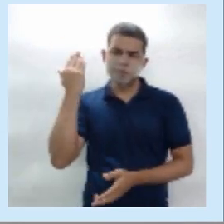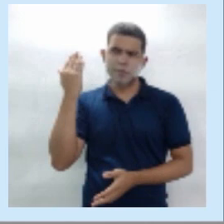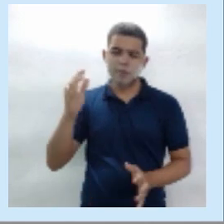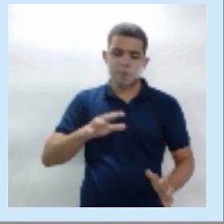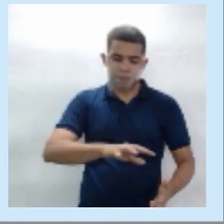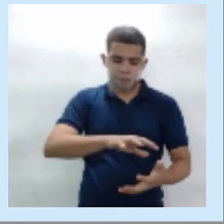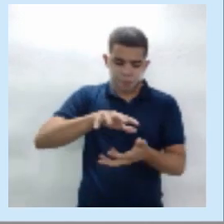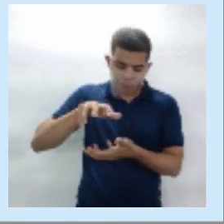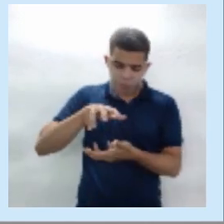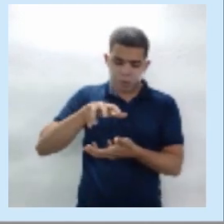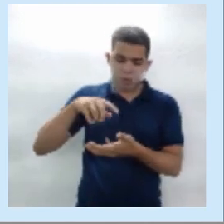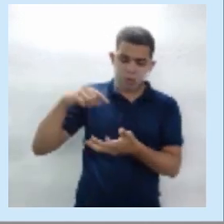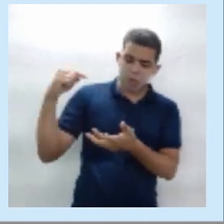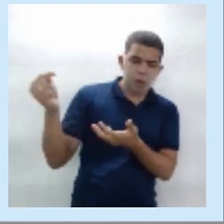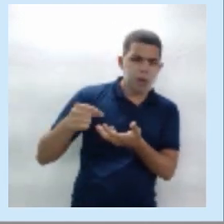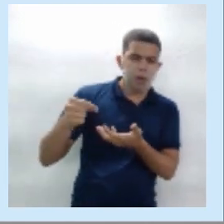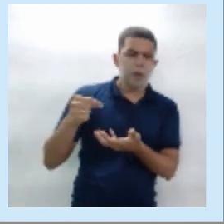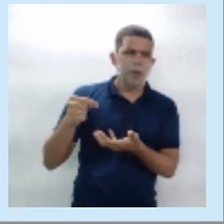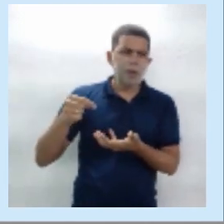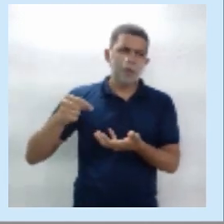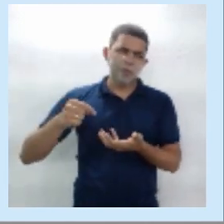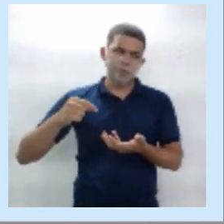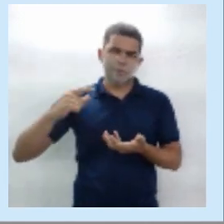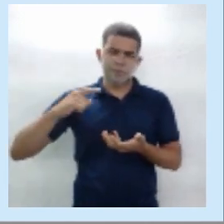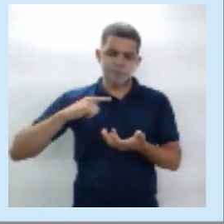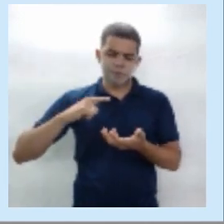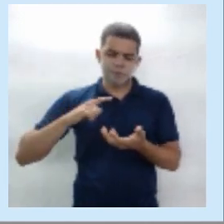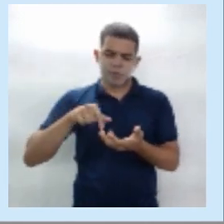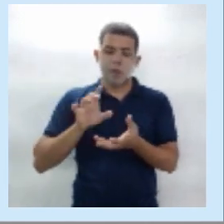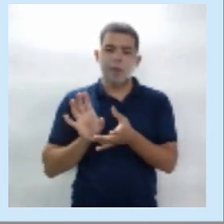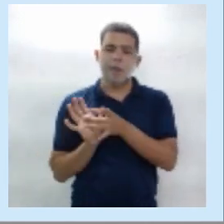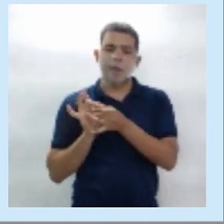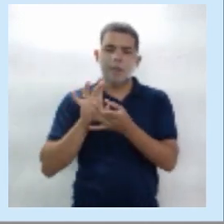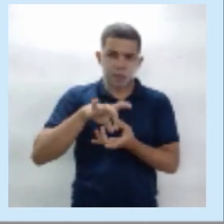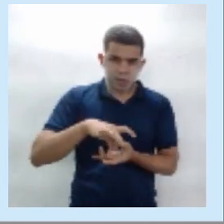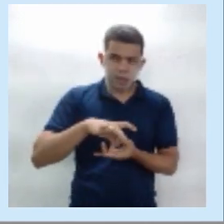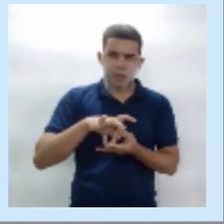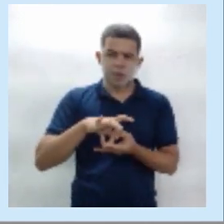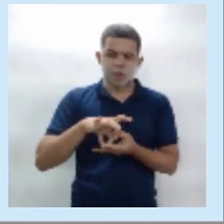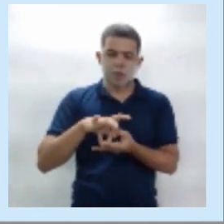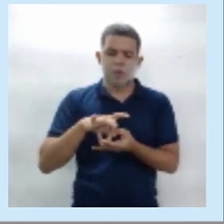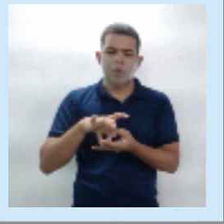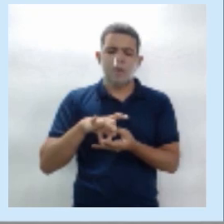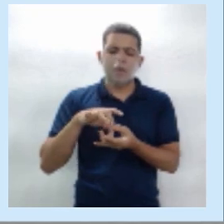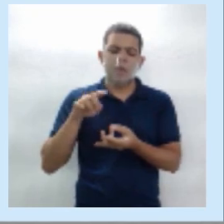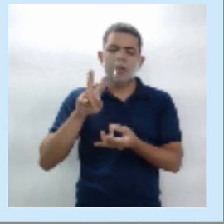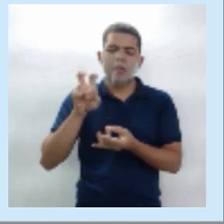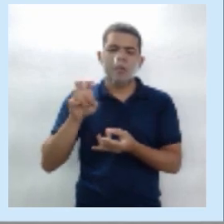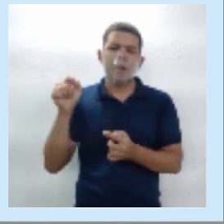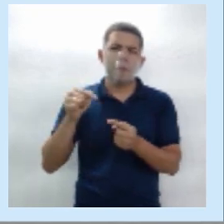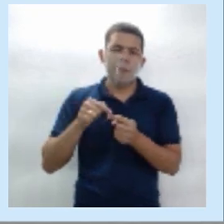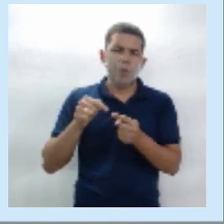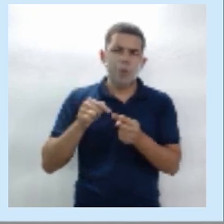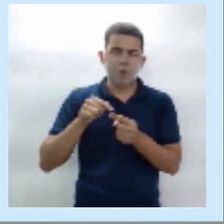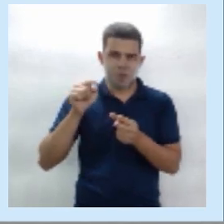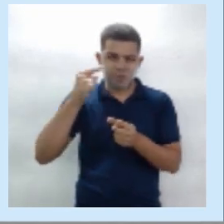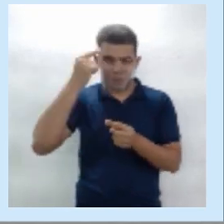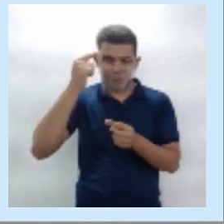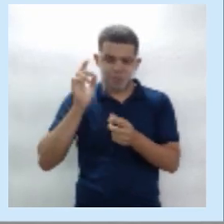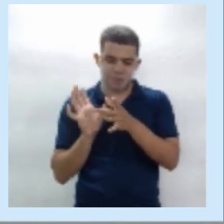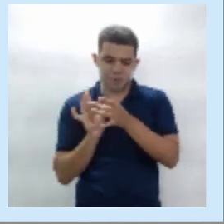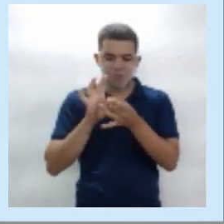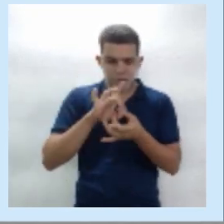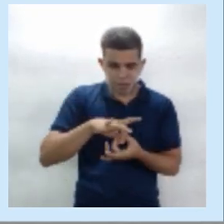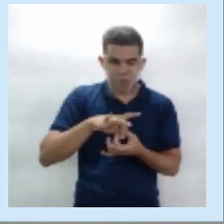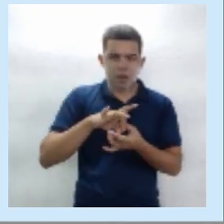nosso planeta, a parte continental, quando eu falo da parte continental, eu estou falando dos